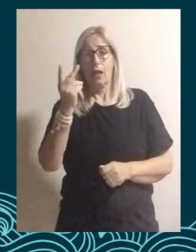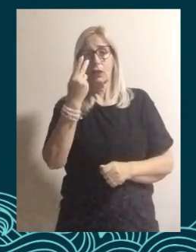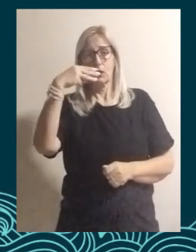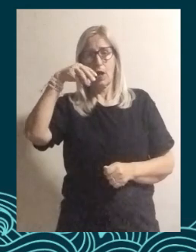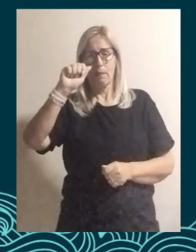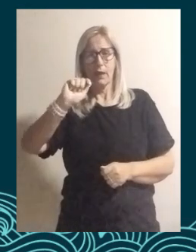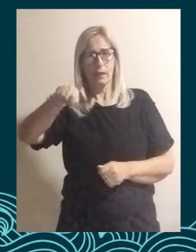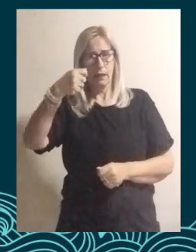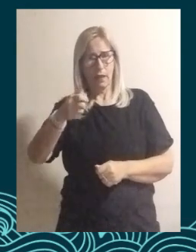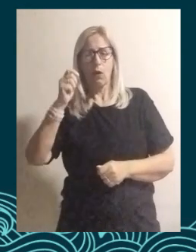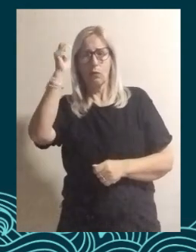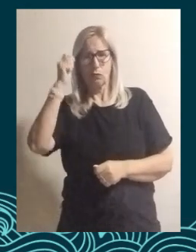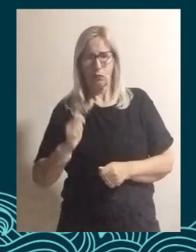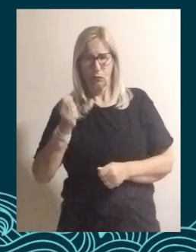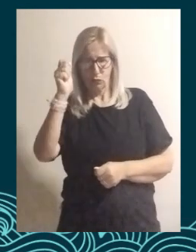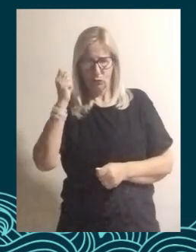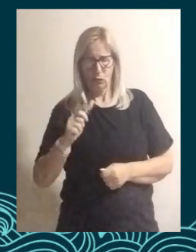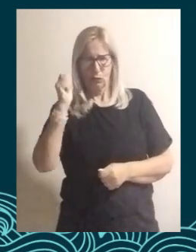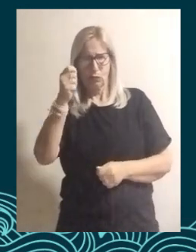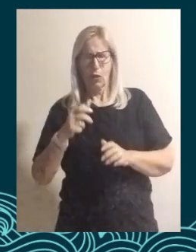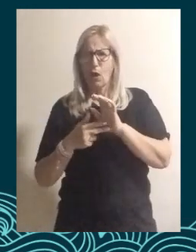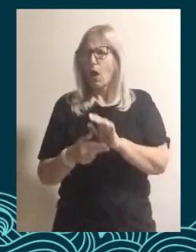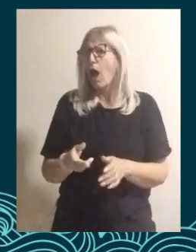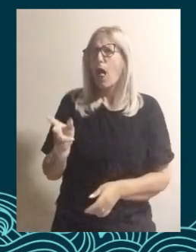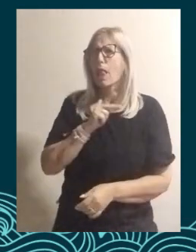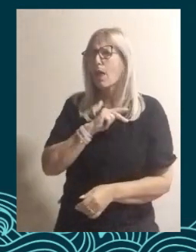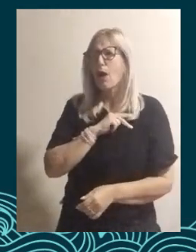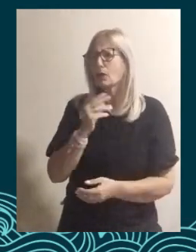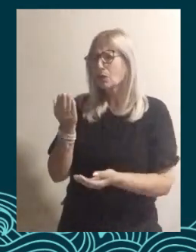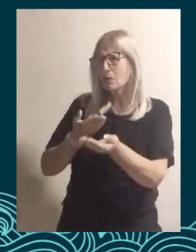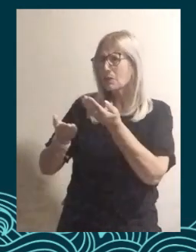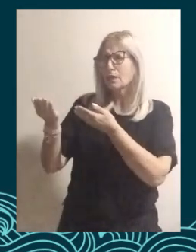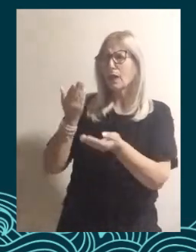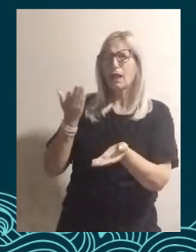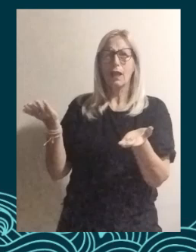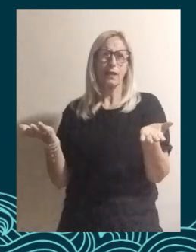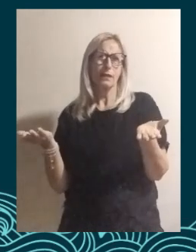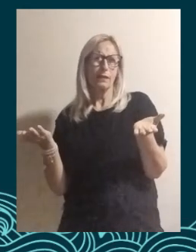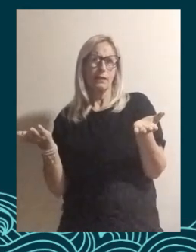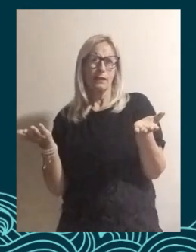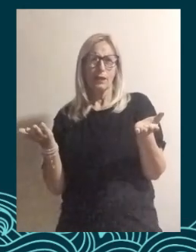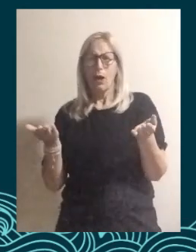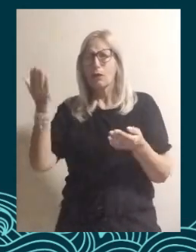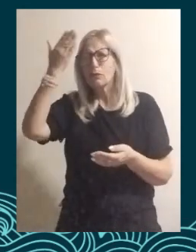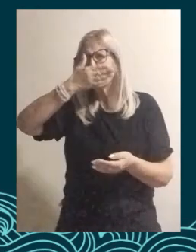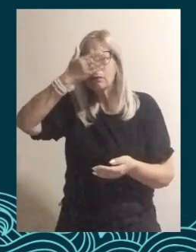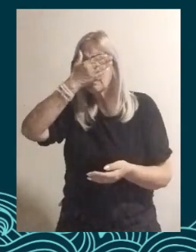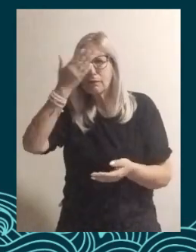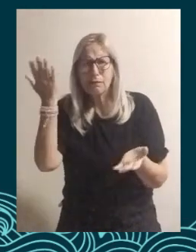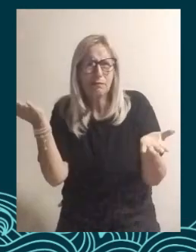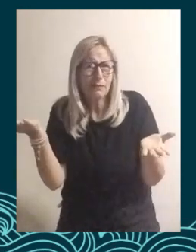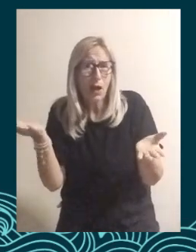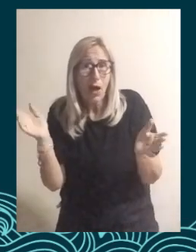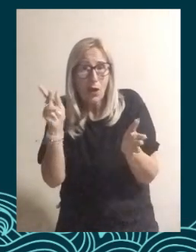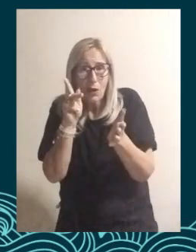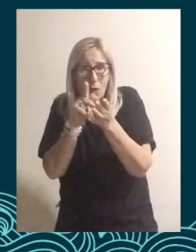xamã, de uma curandeira lá do, do norte, e eu fiquei, nossa, como que é essa relação, né, com a Tamara, com esse lugar